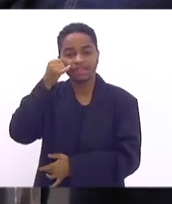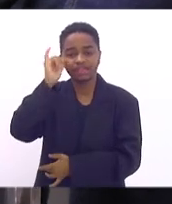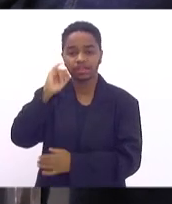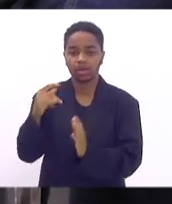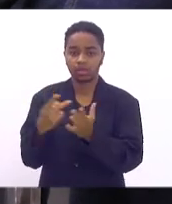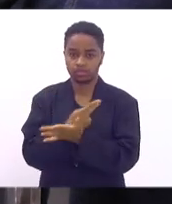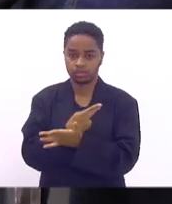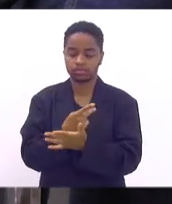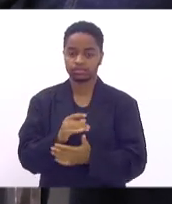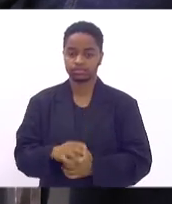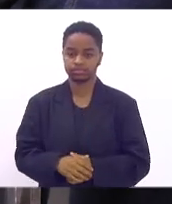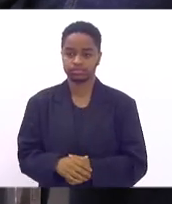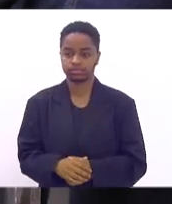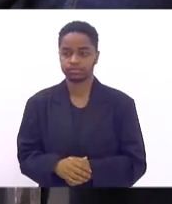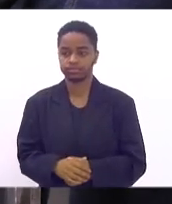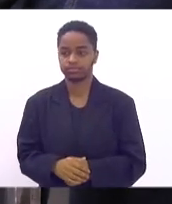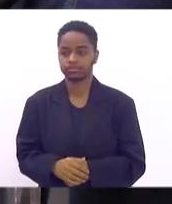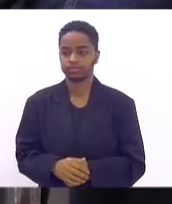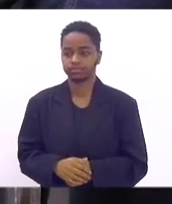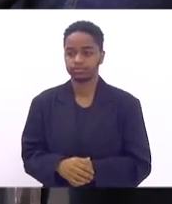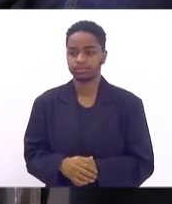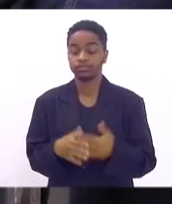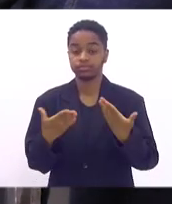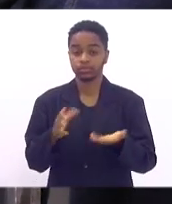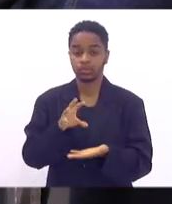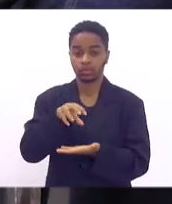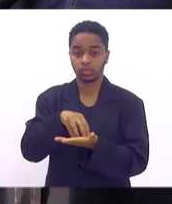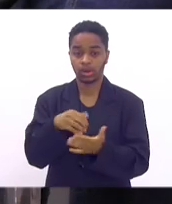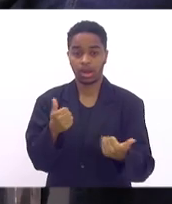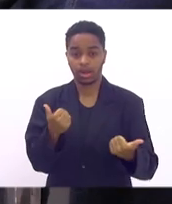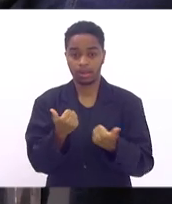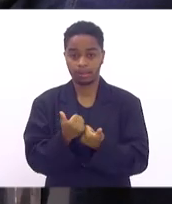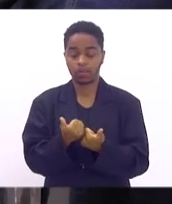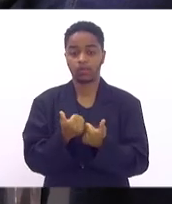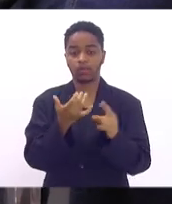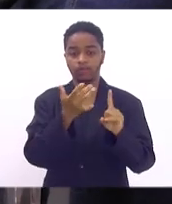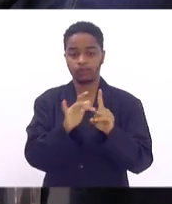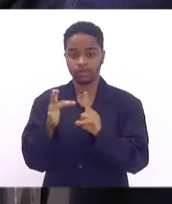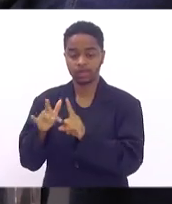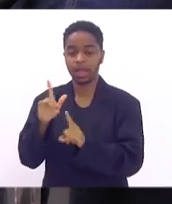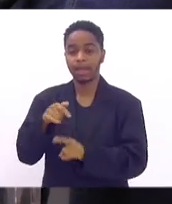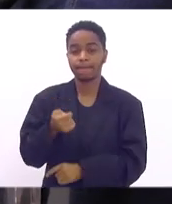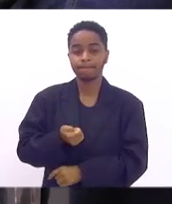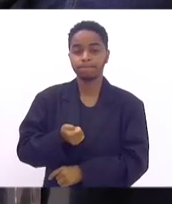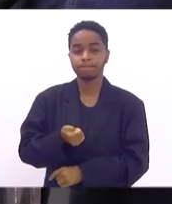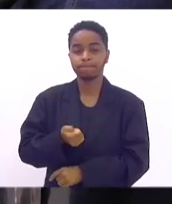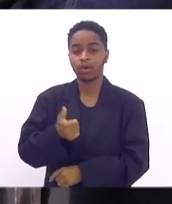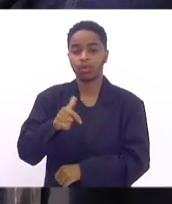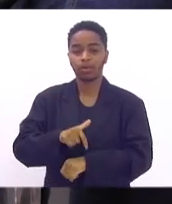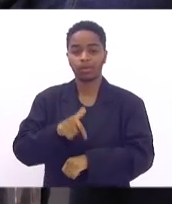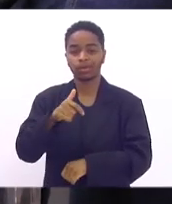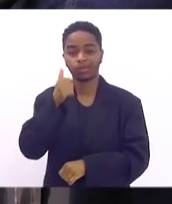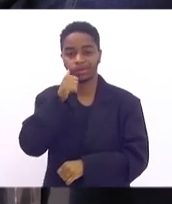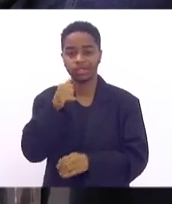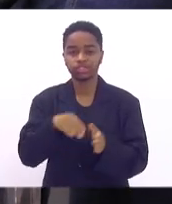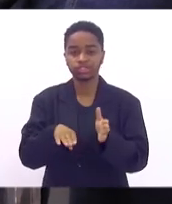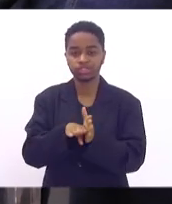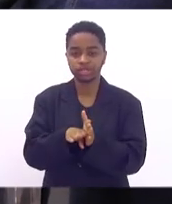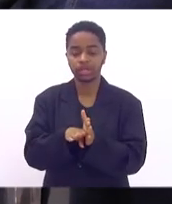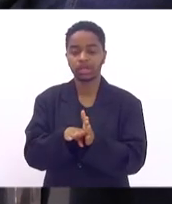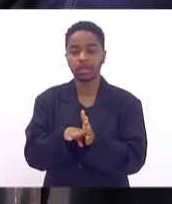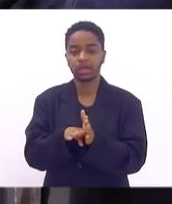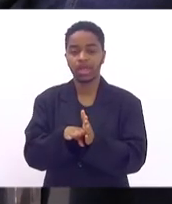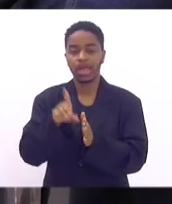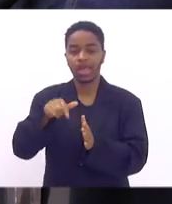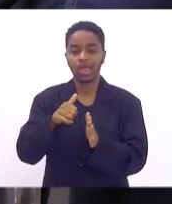vitimização. Então, no Núcleo de Apoio às Vítimas, são poucos os casos onde as mulheres chegam com essa violência cibernética como crime